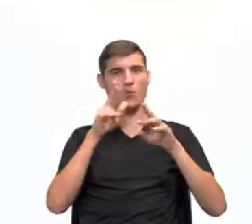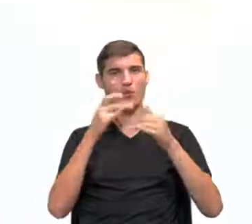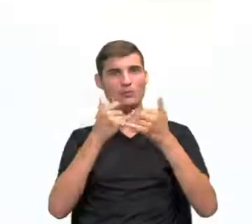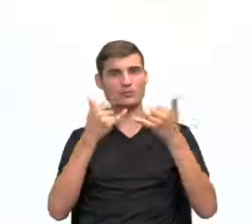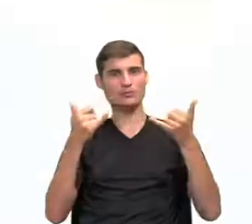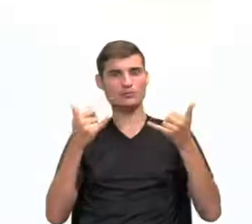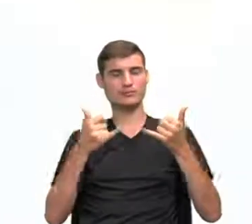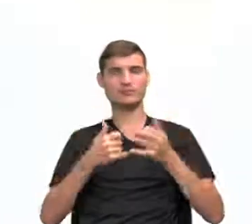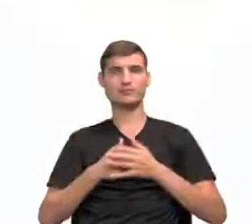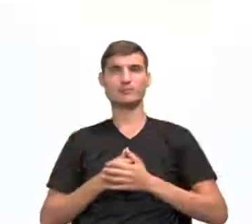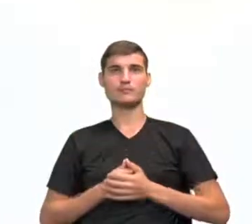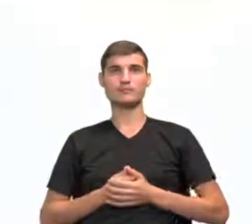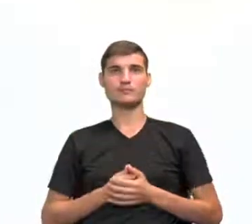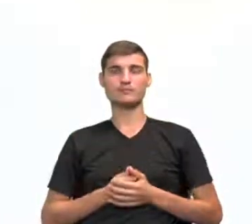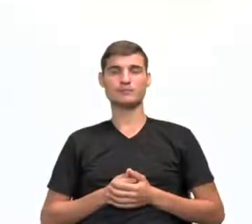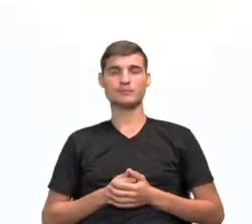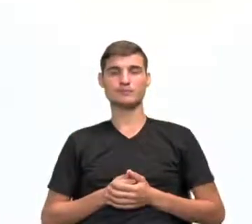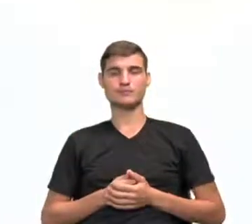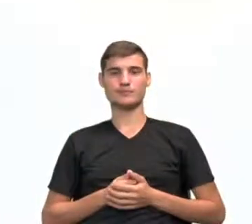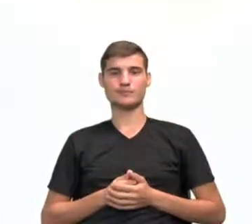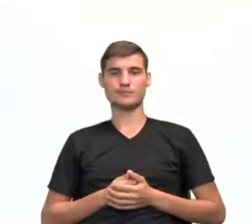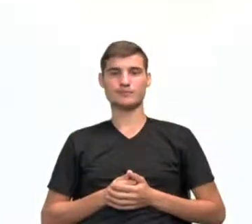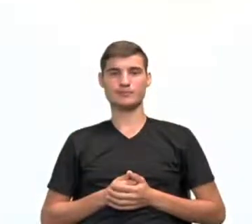também modificado.